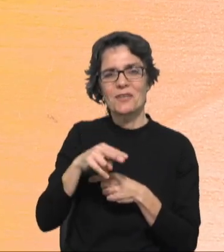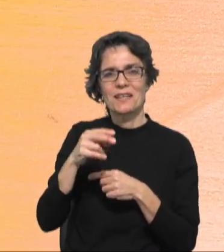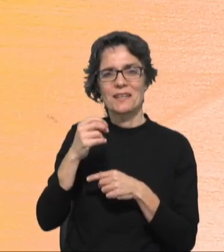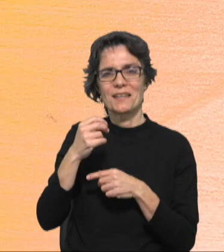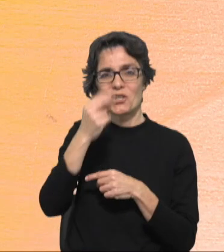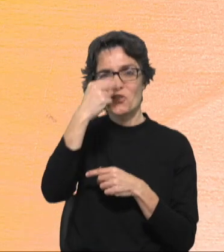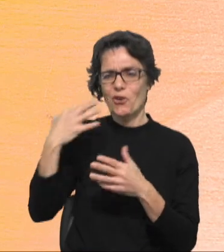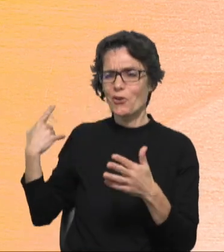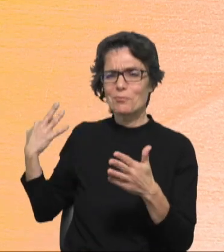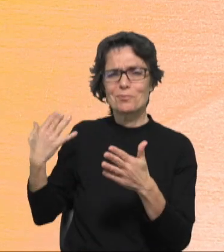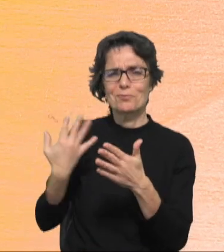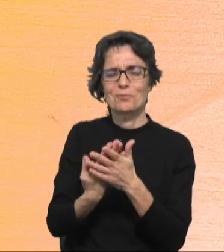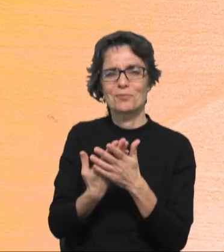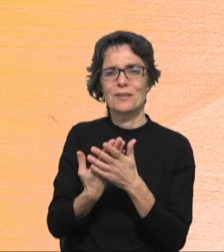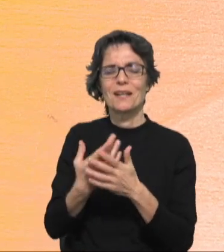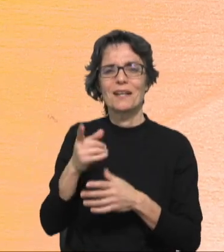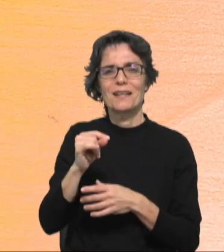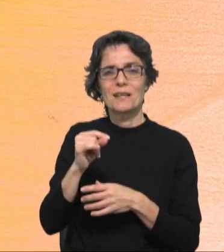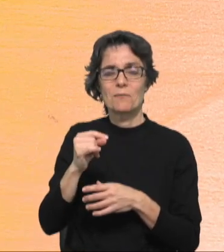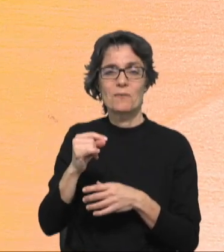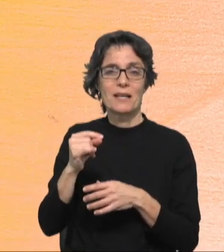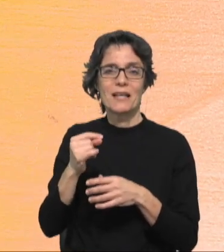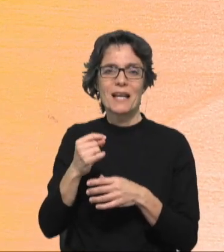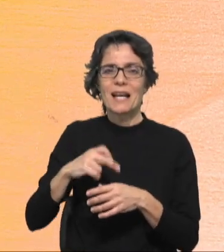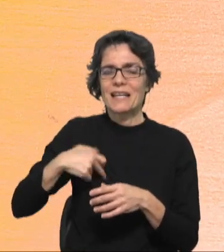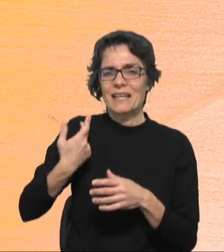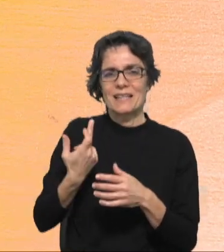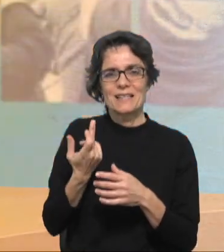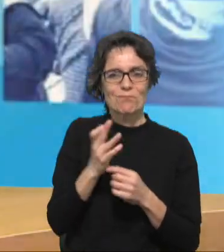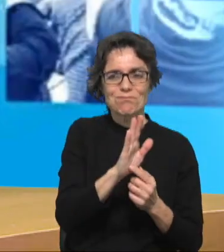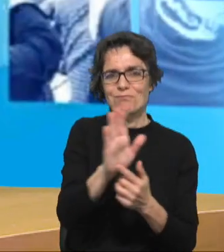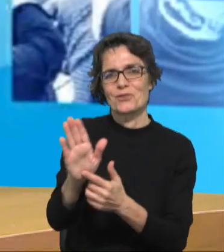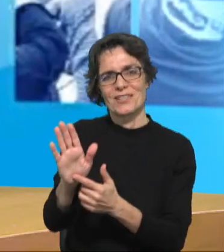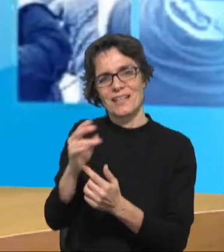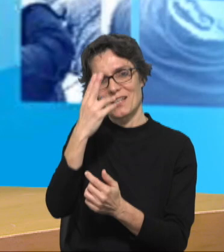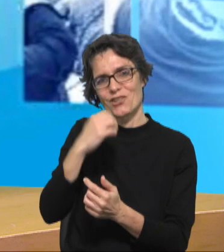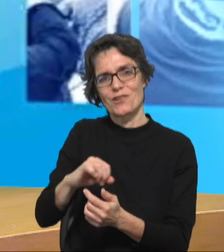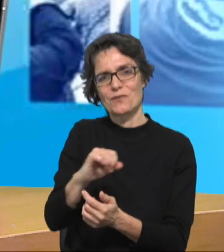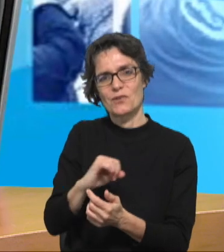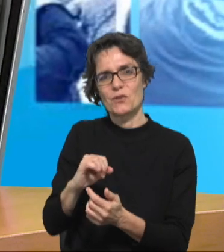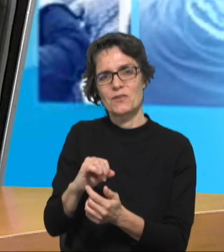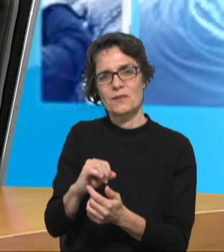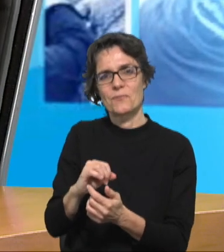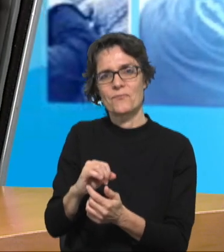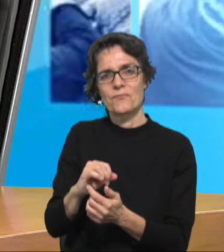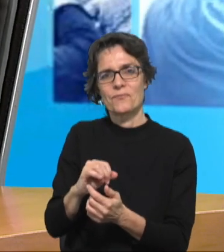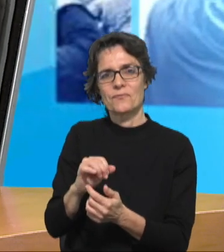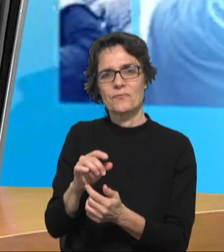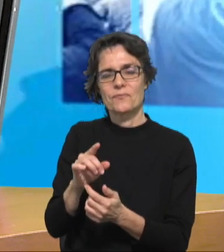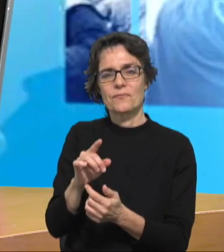vamos também mostrando aos nossos leitores a riqueza da nossa história e também,